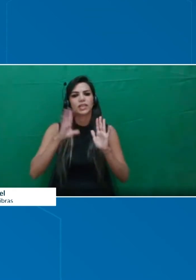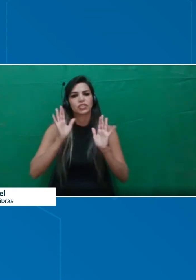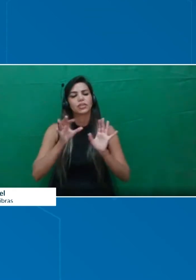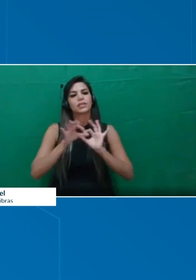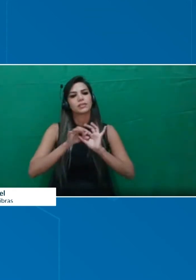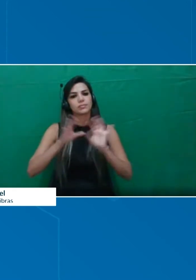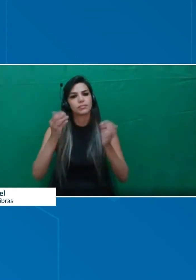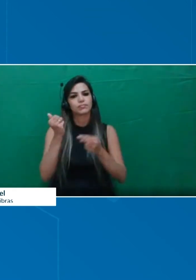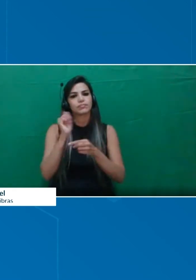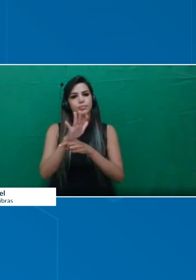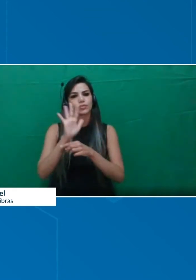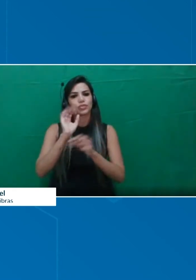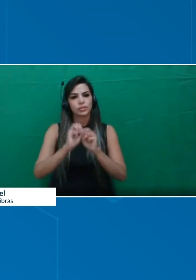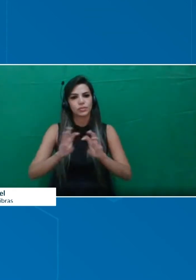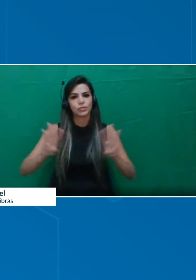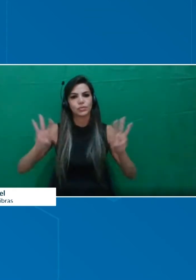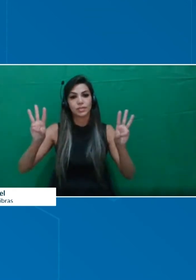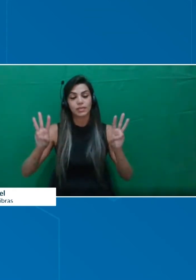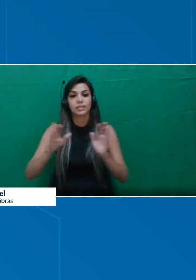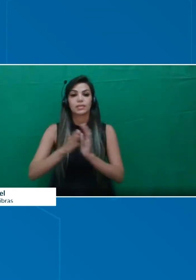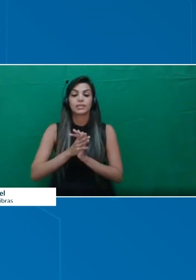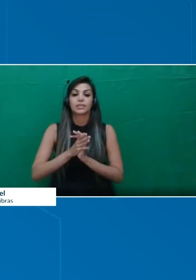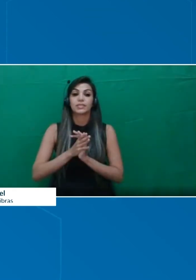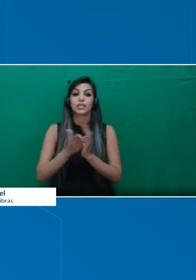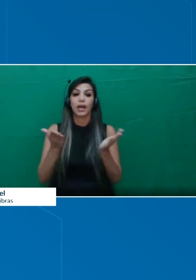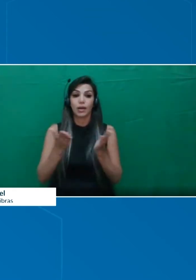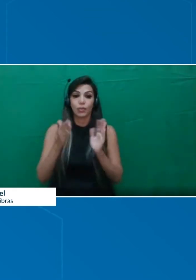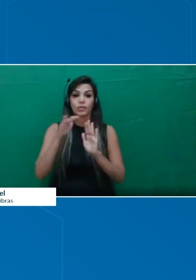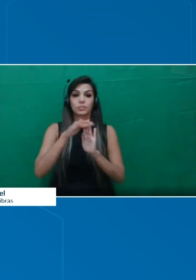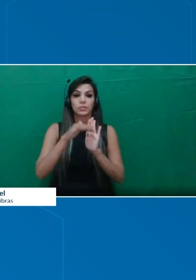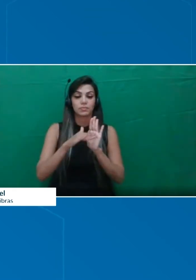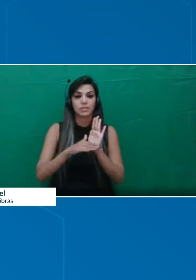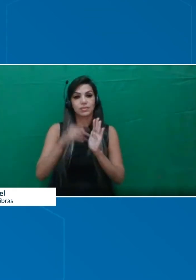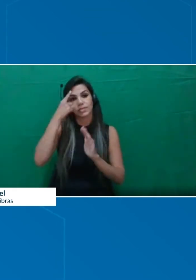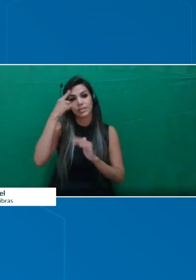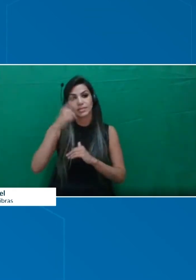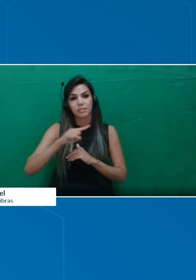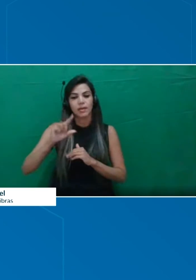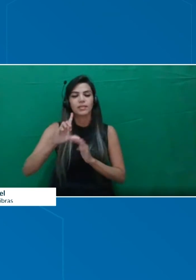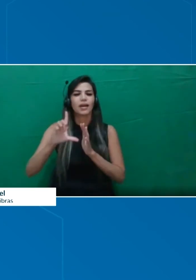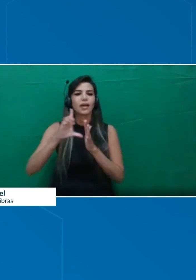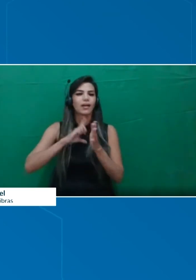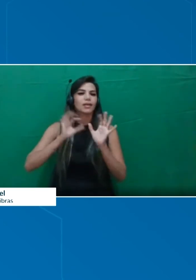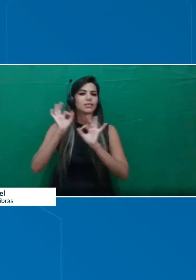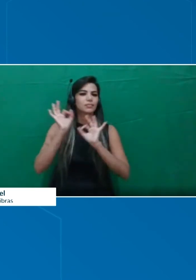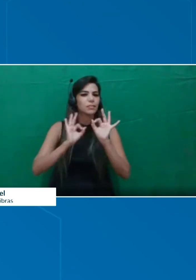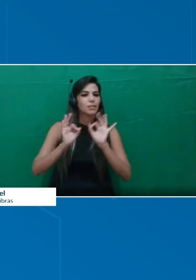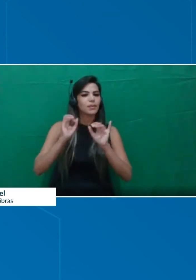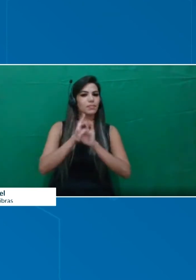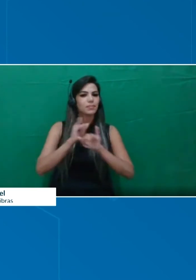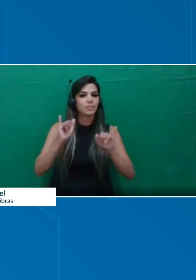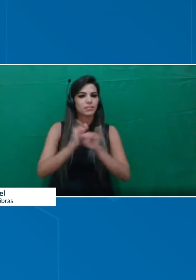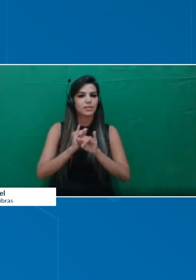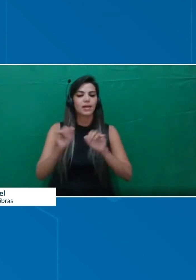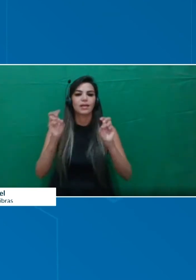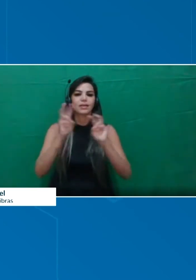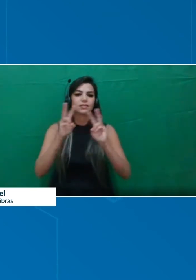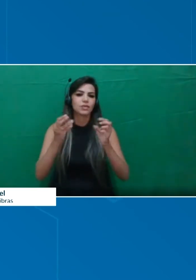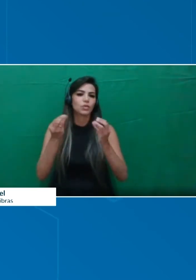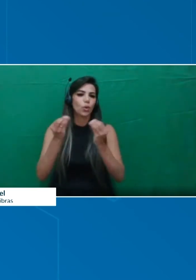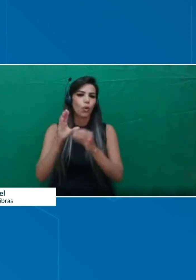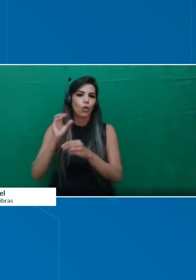desta semana, que é o que a gente está chamando de esquenta, quando vamos tratar dessas temáticas aí relacionadas às cotas, formas de